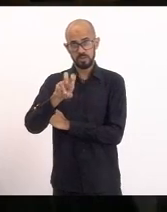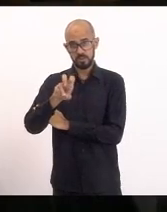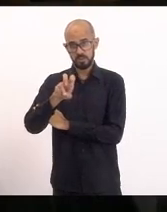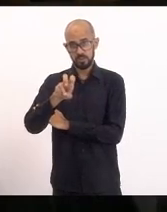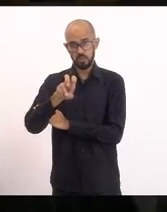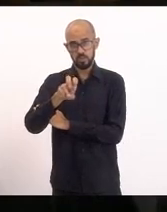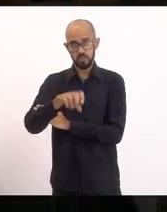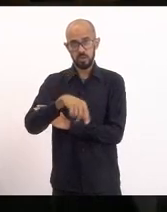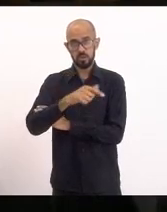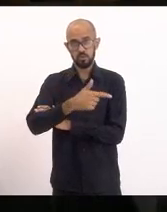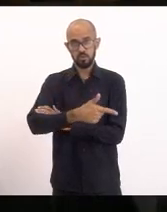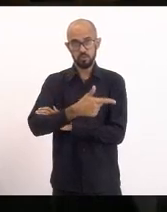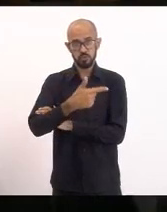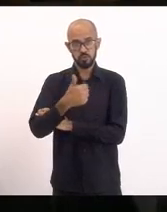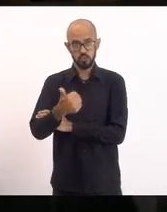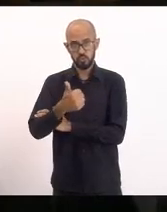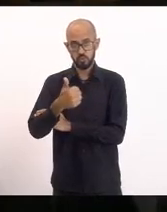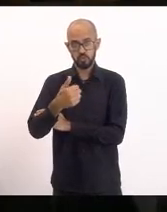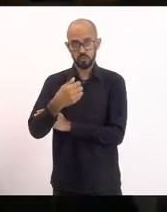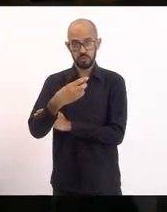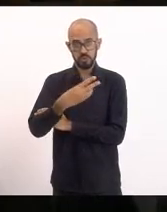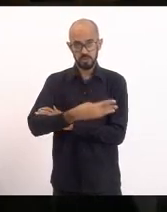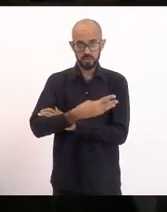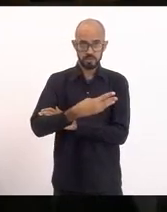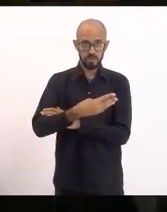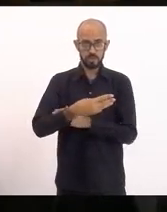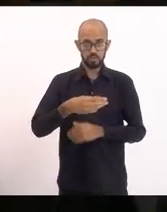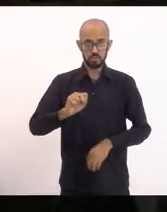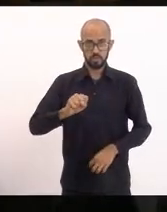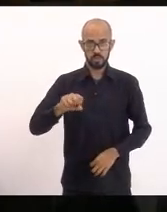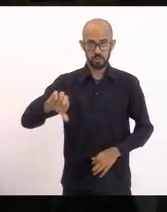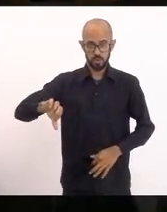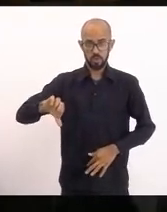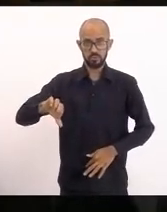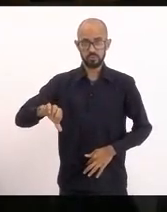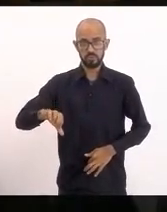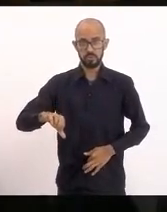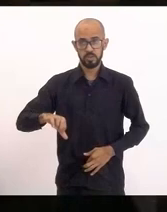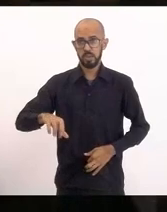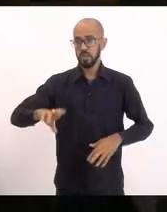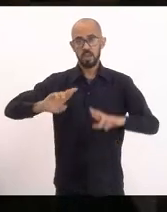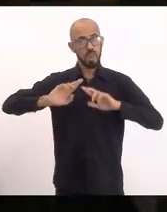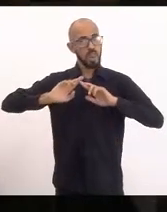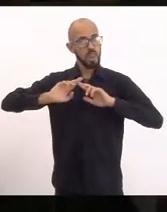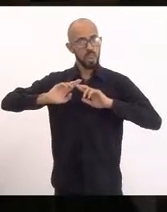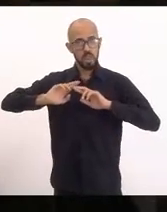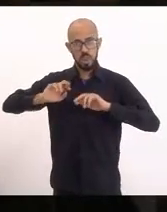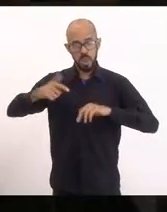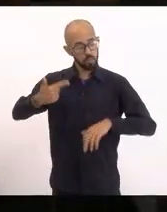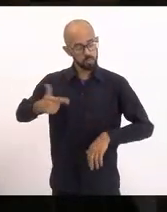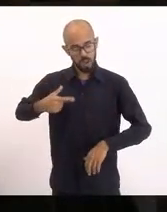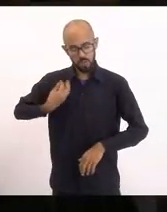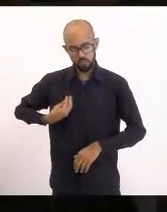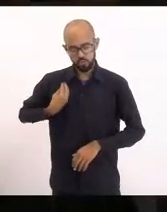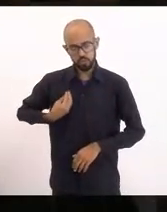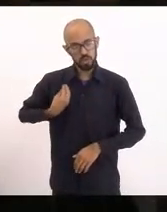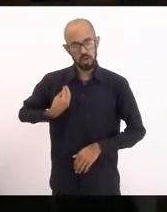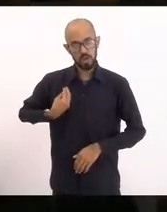decreto 21.389, de 1995, que não está mais em vigor.